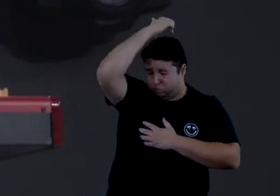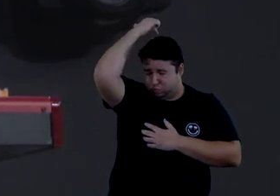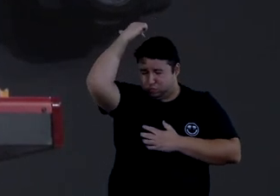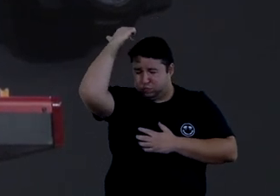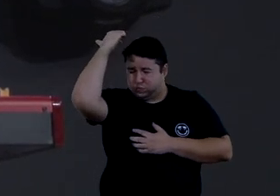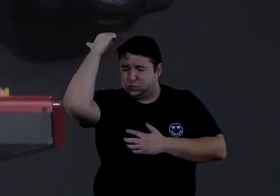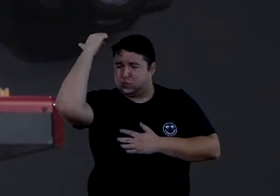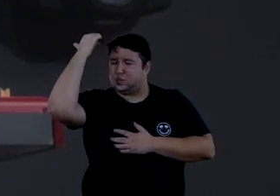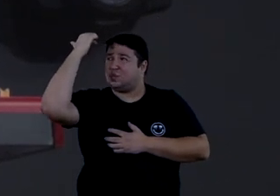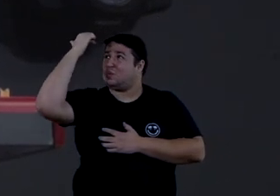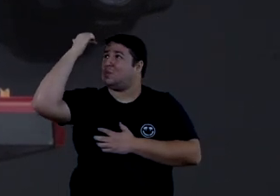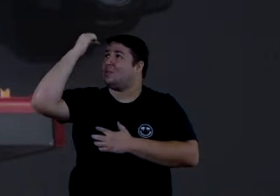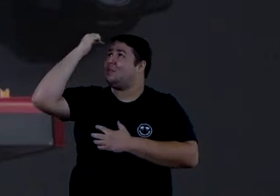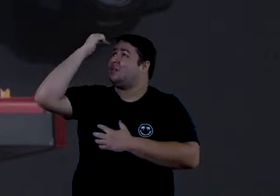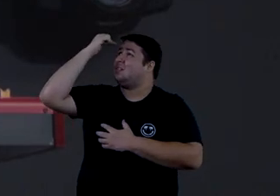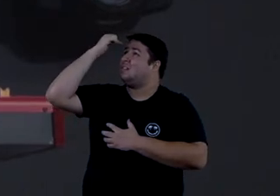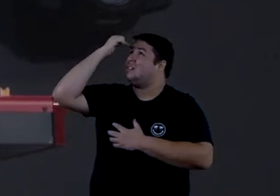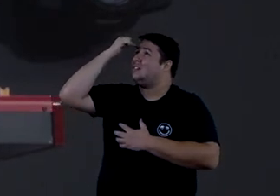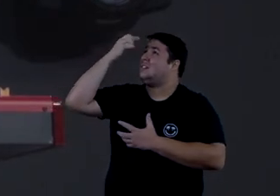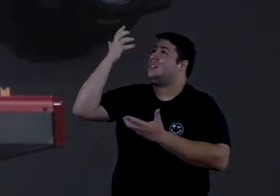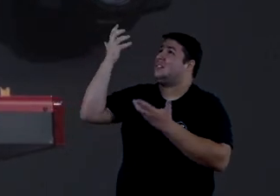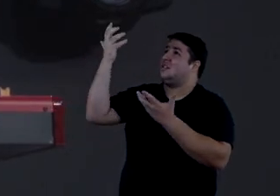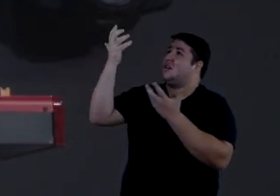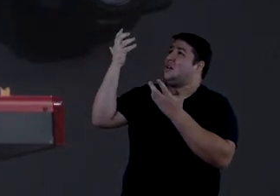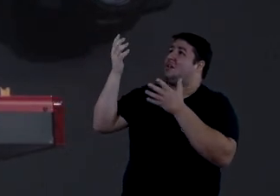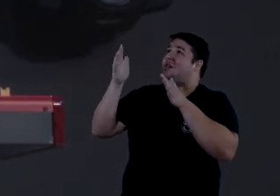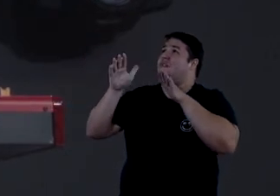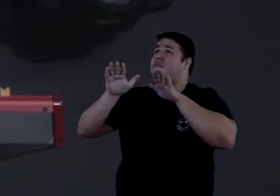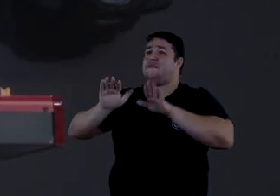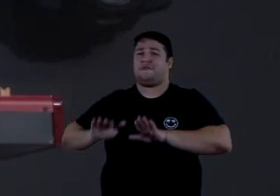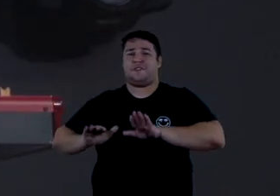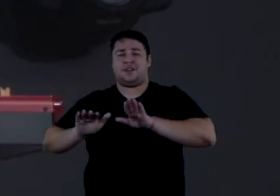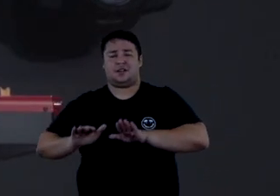santidade. Aqui quero.